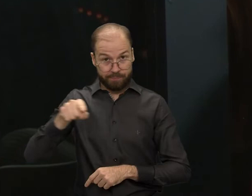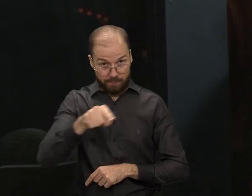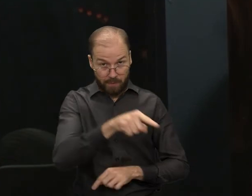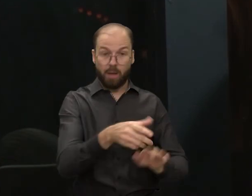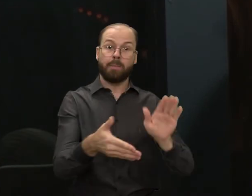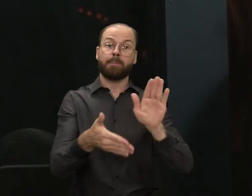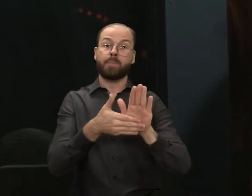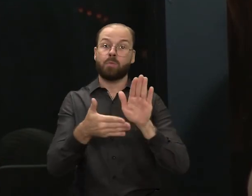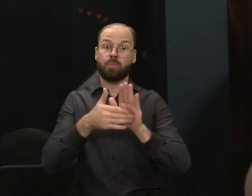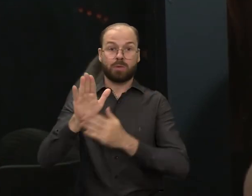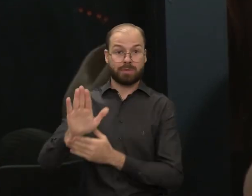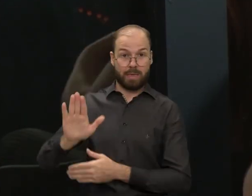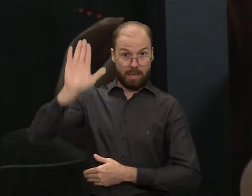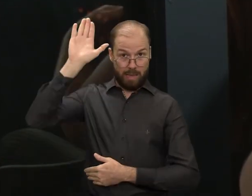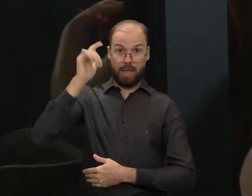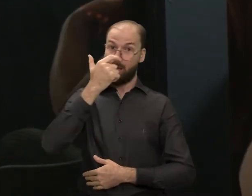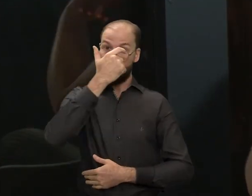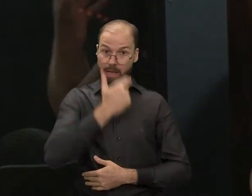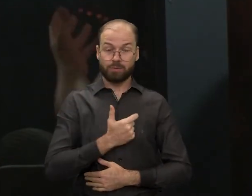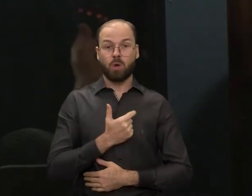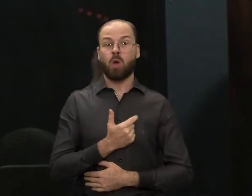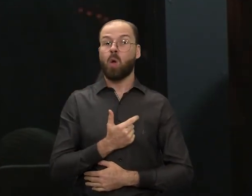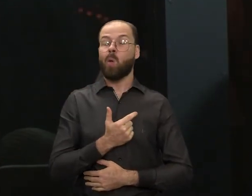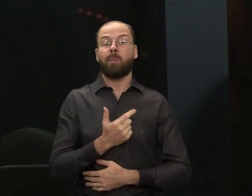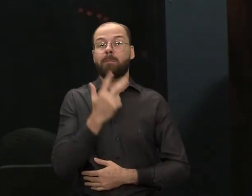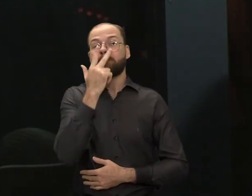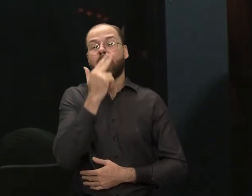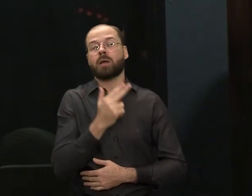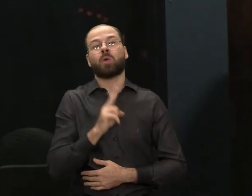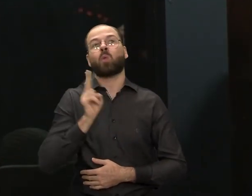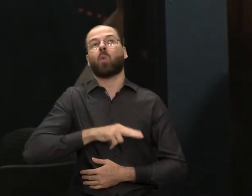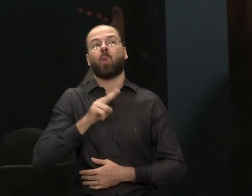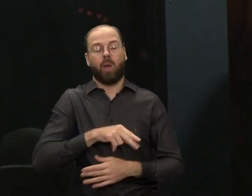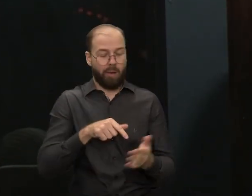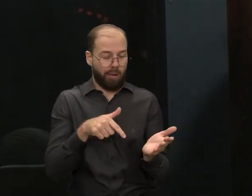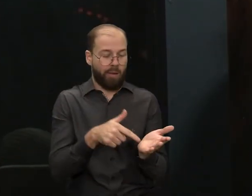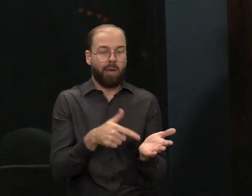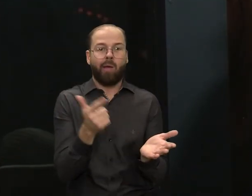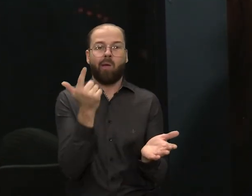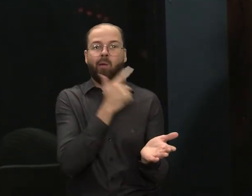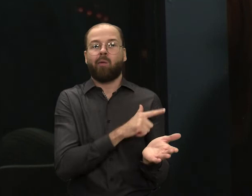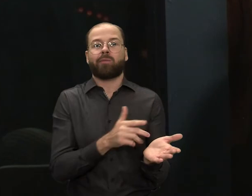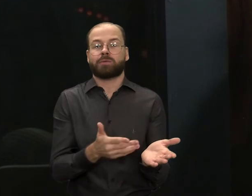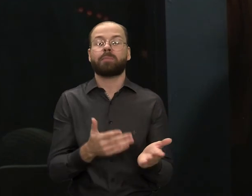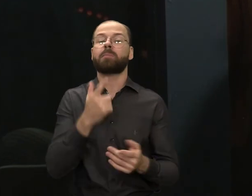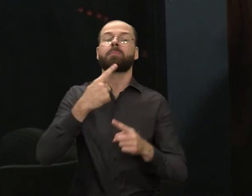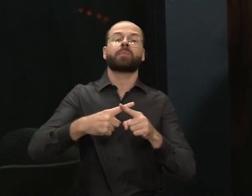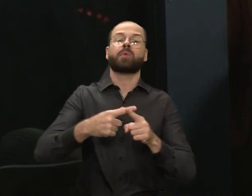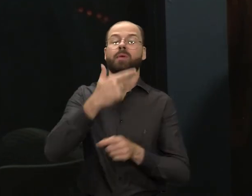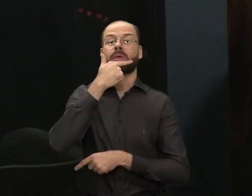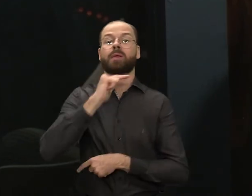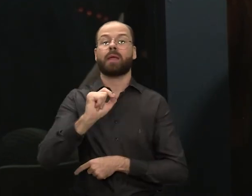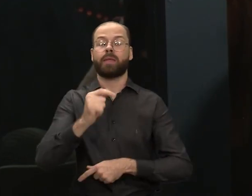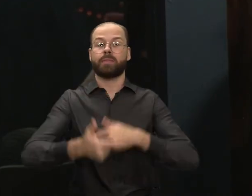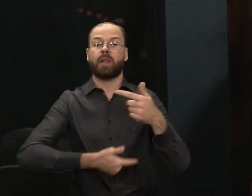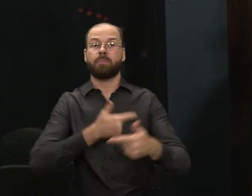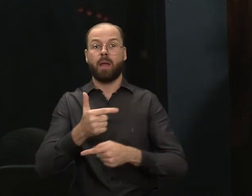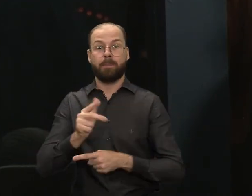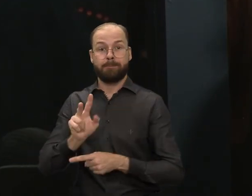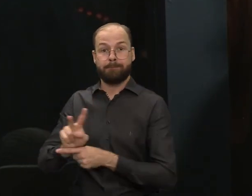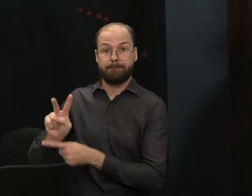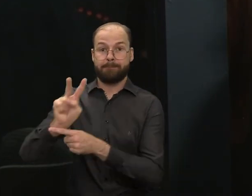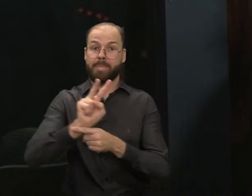propostas dos candidatos não consigam mesmo nunca sair do papel. Porque quem vai trabalhar com